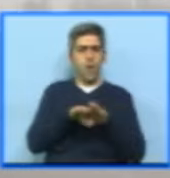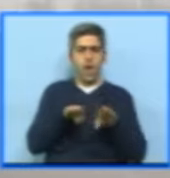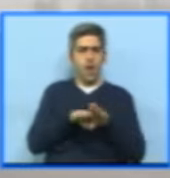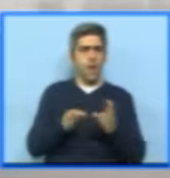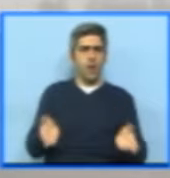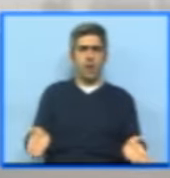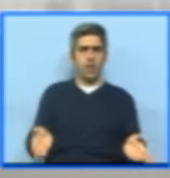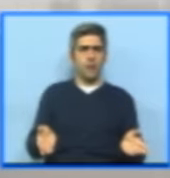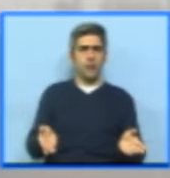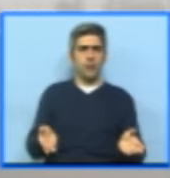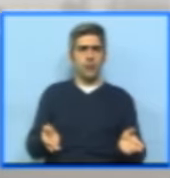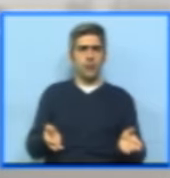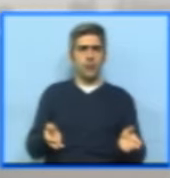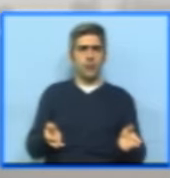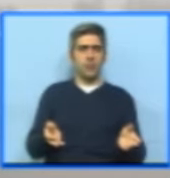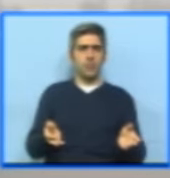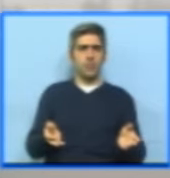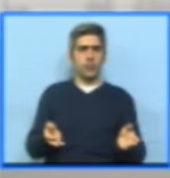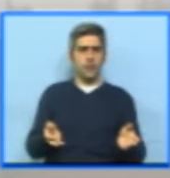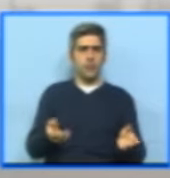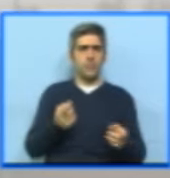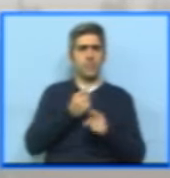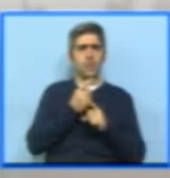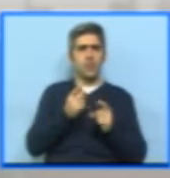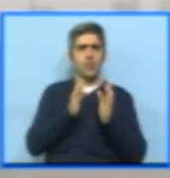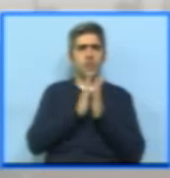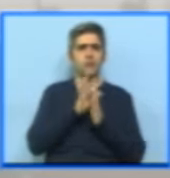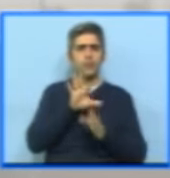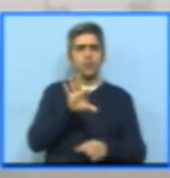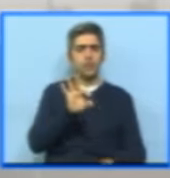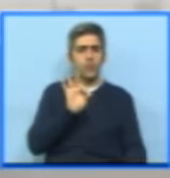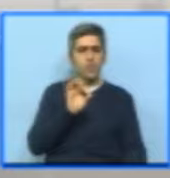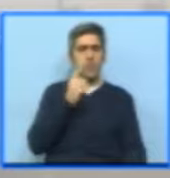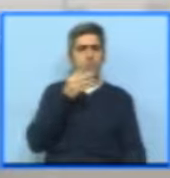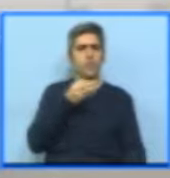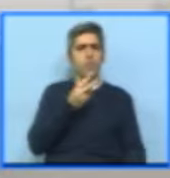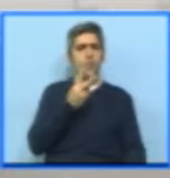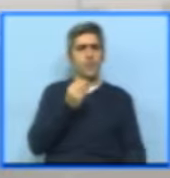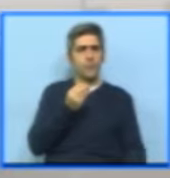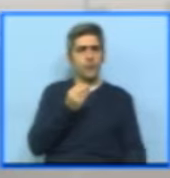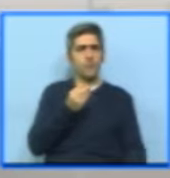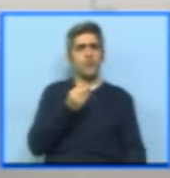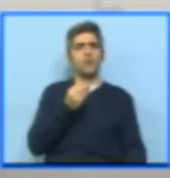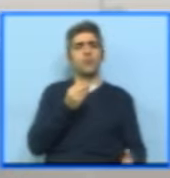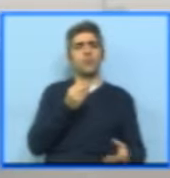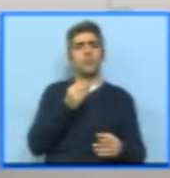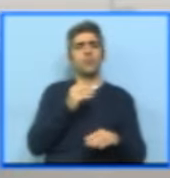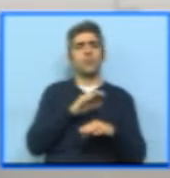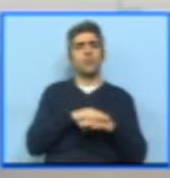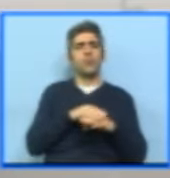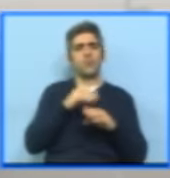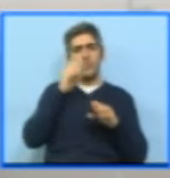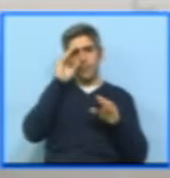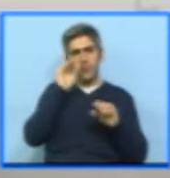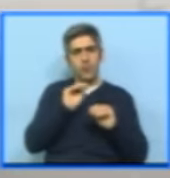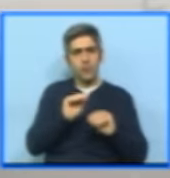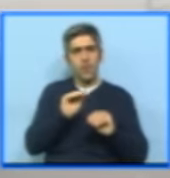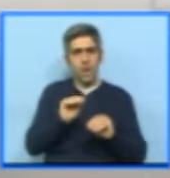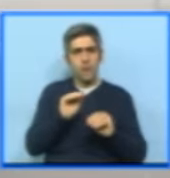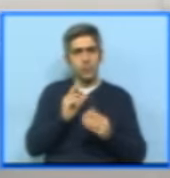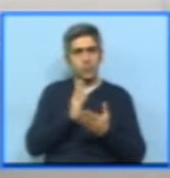dizer, então, porquê é que Deus escolheu um povo? É apenas, segundo nós dizemos, uma questão pedagógica, quer